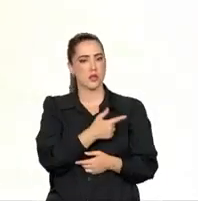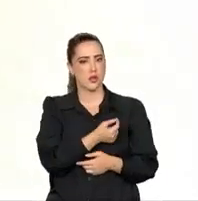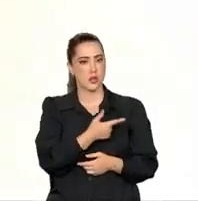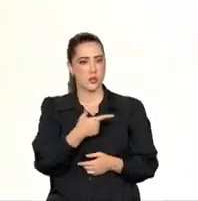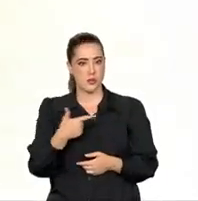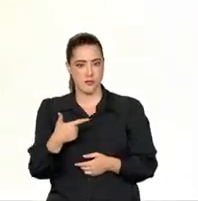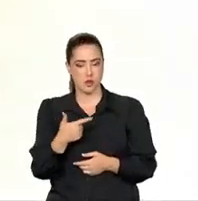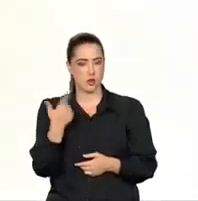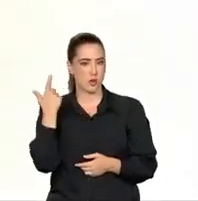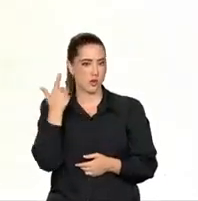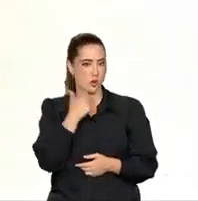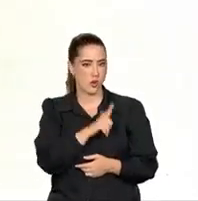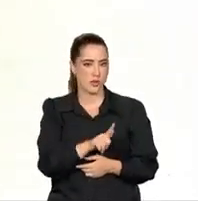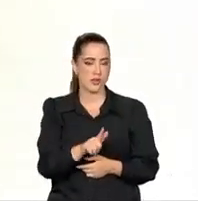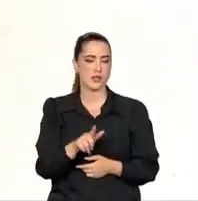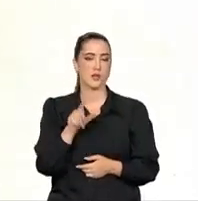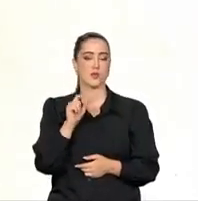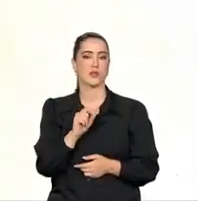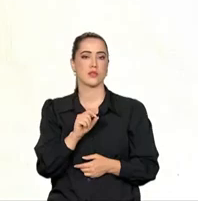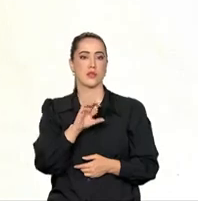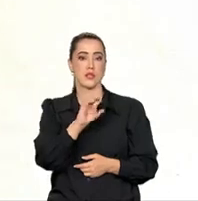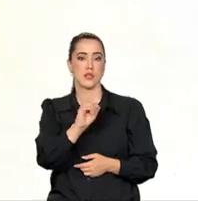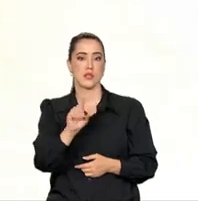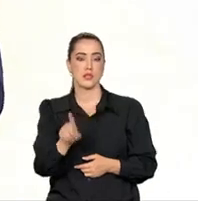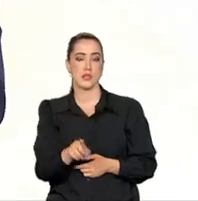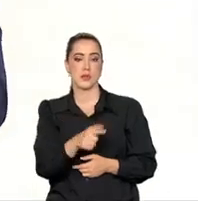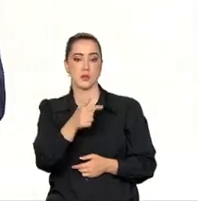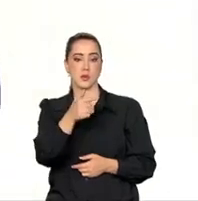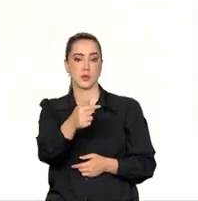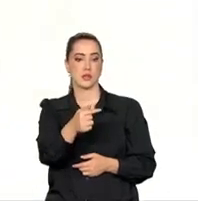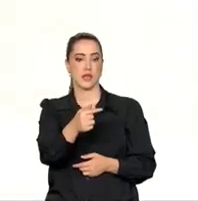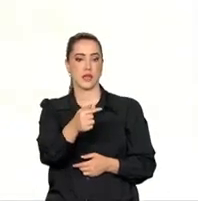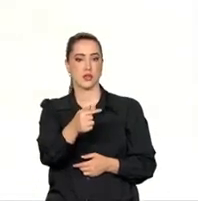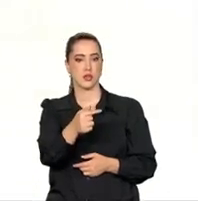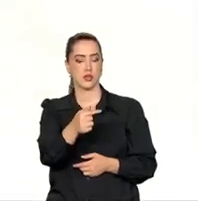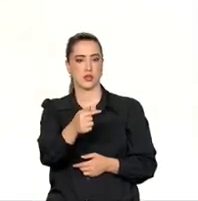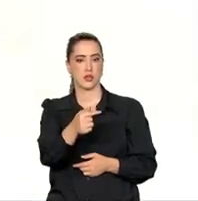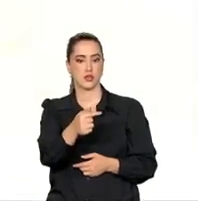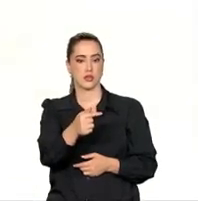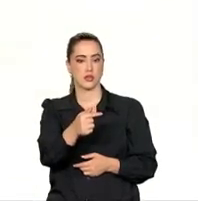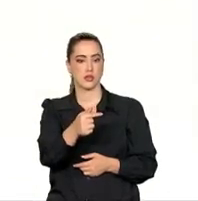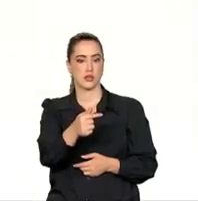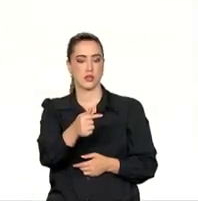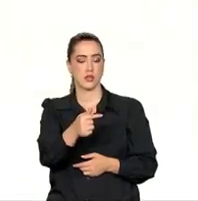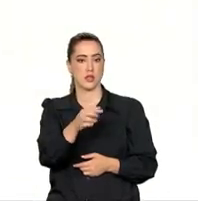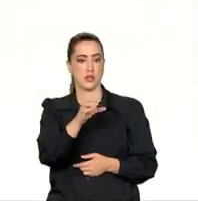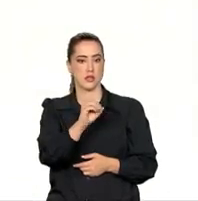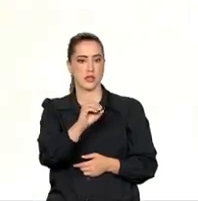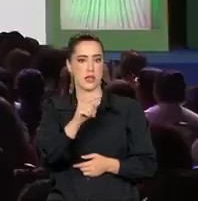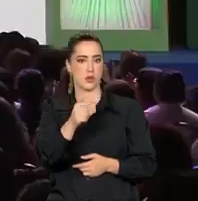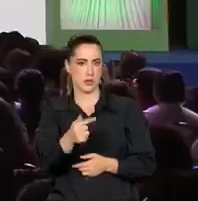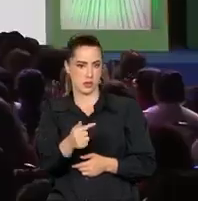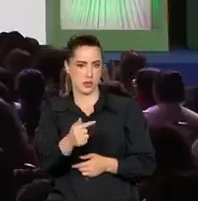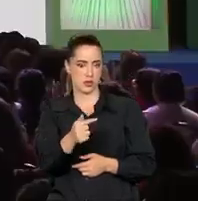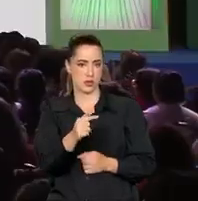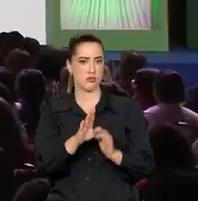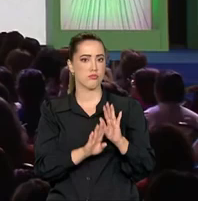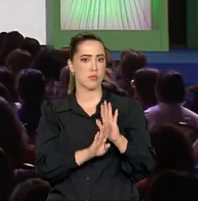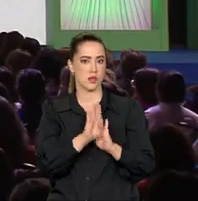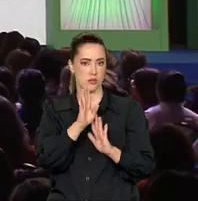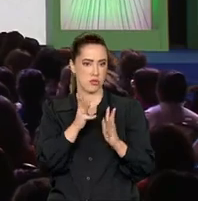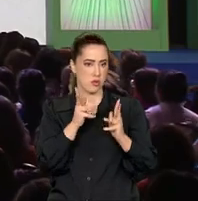e alcançou em 22 agora 07 autodesenvolvimento, tá certo? Com melhoria em